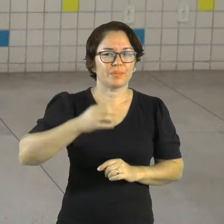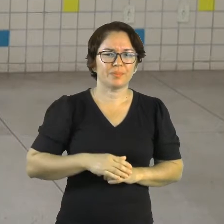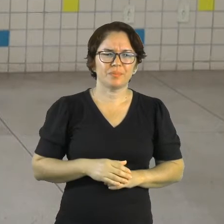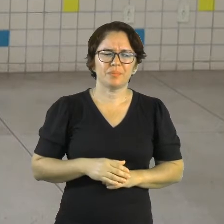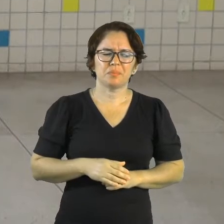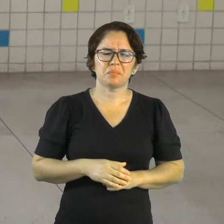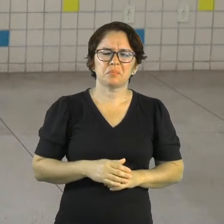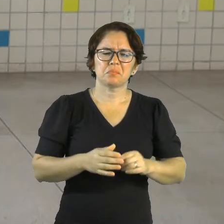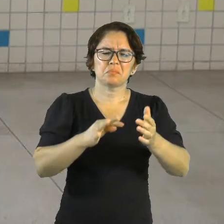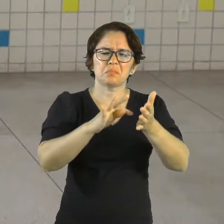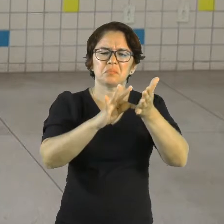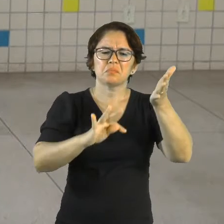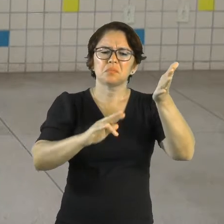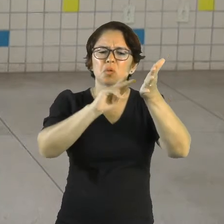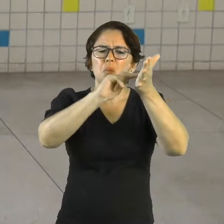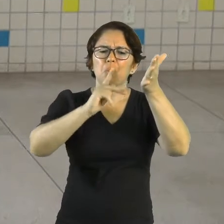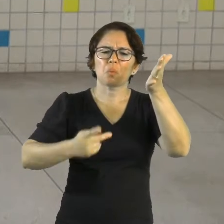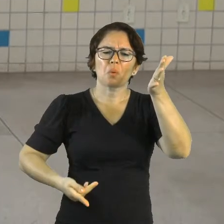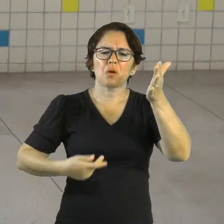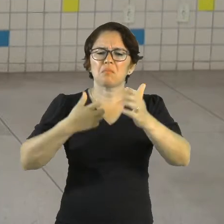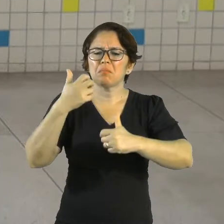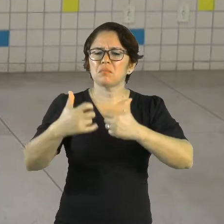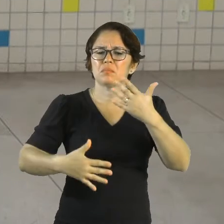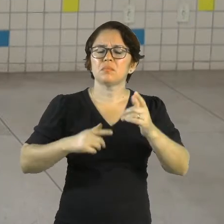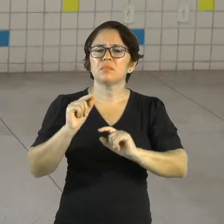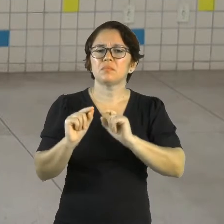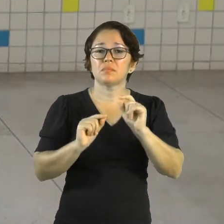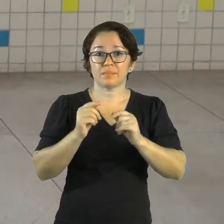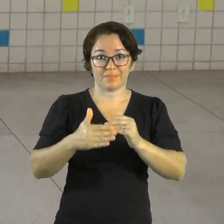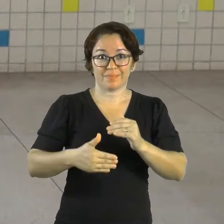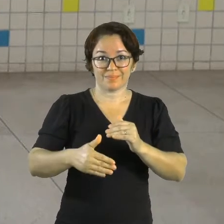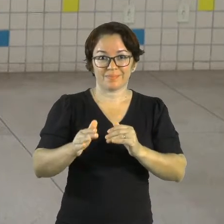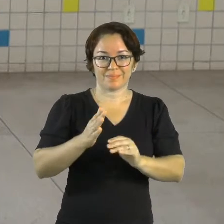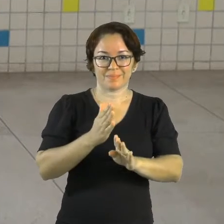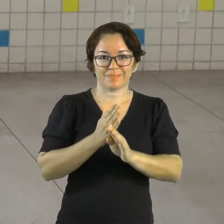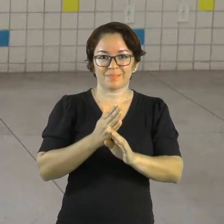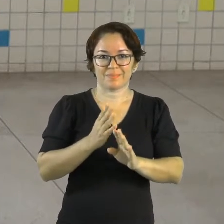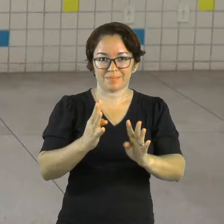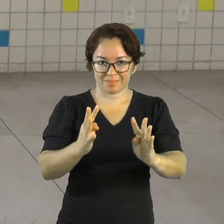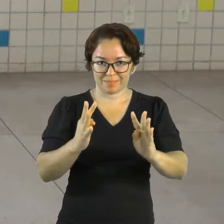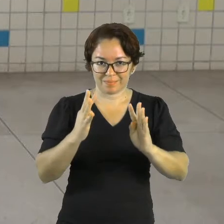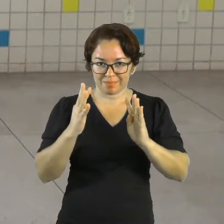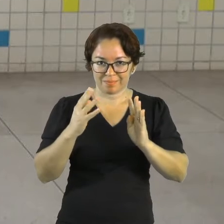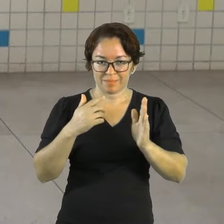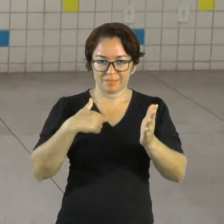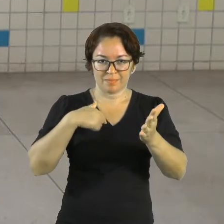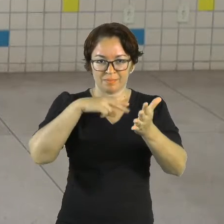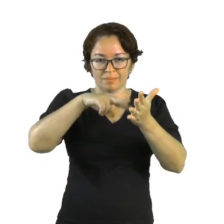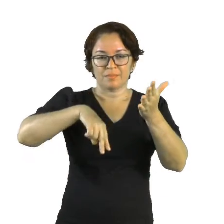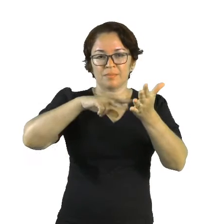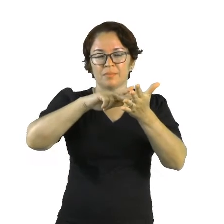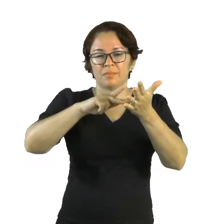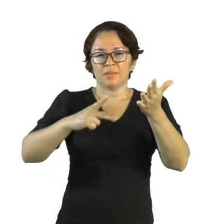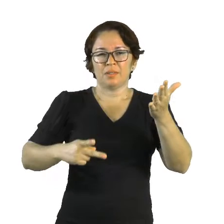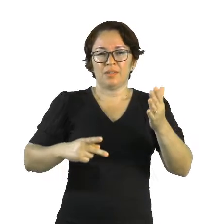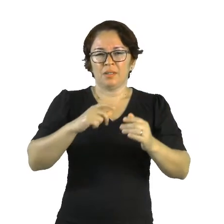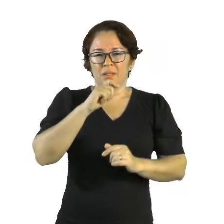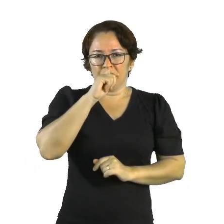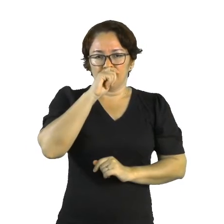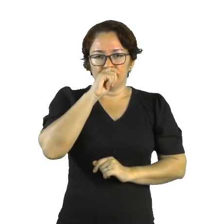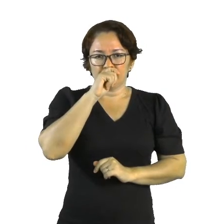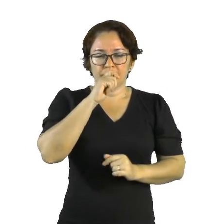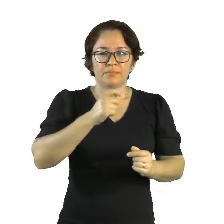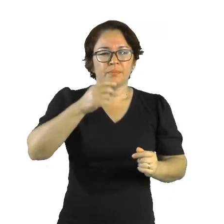falar nesse poema? Vamos descobrir junto comigo? Ouça com atenção a leitura que eu vou fazer.